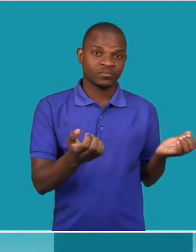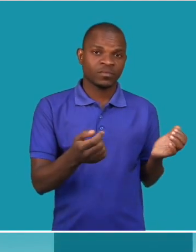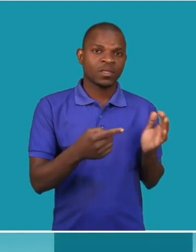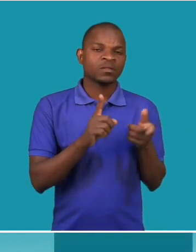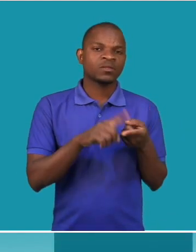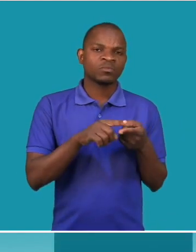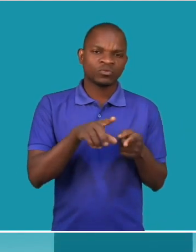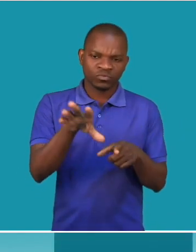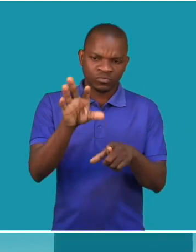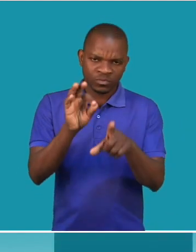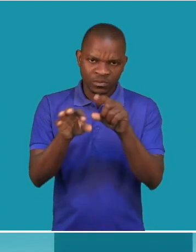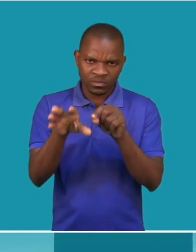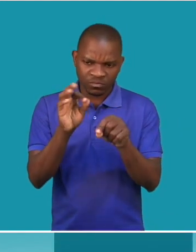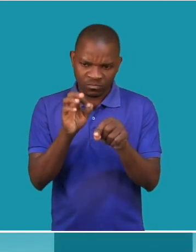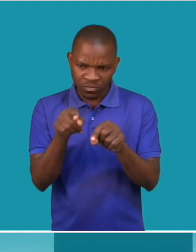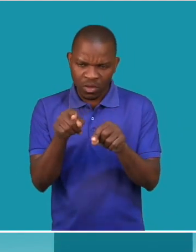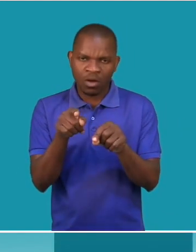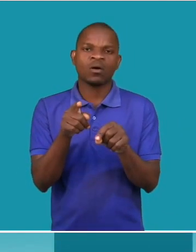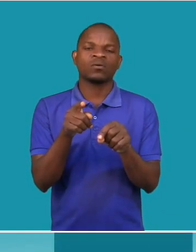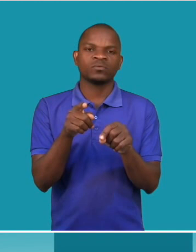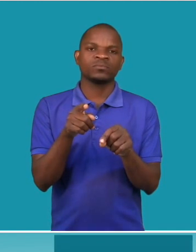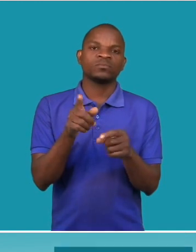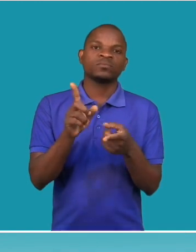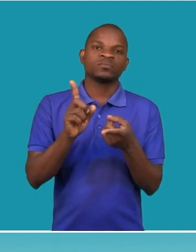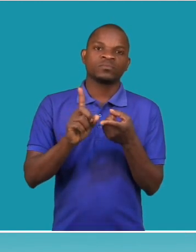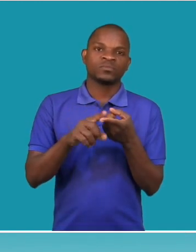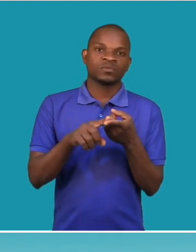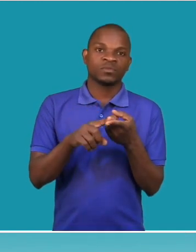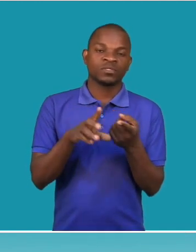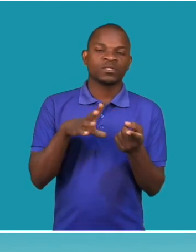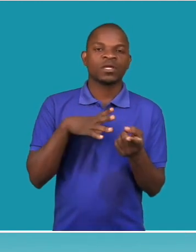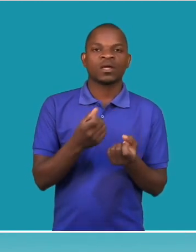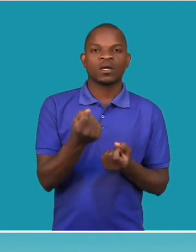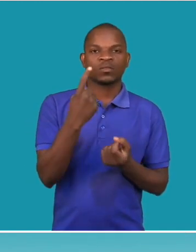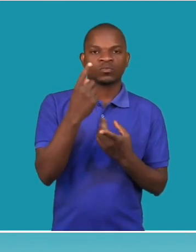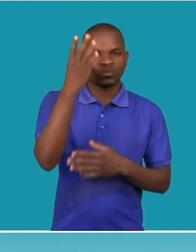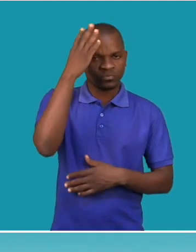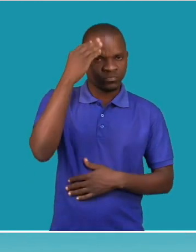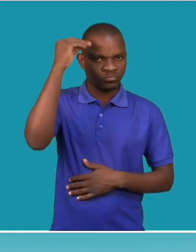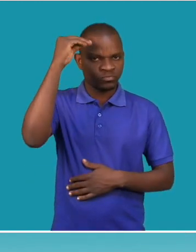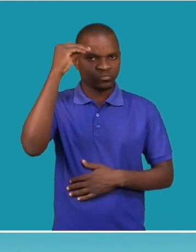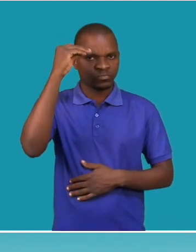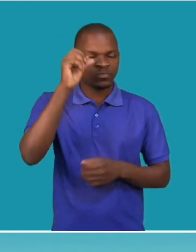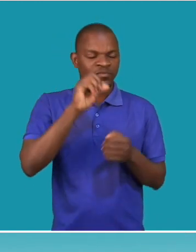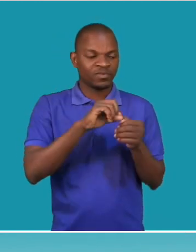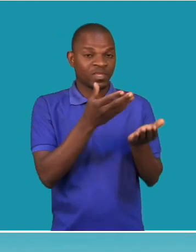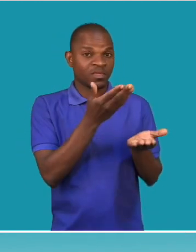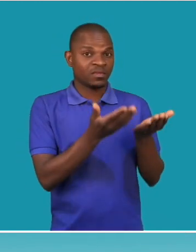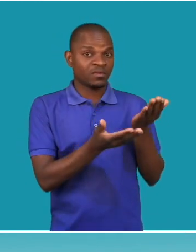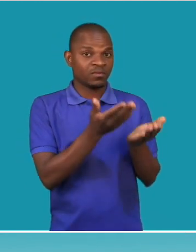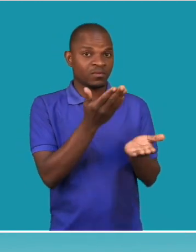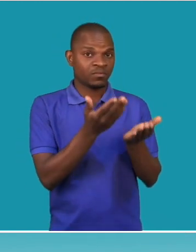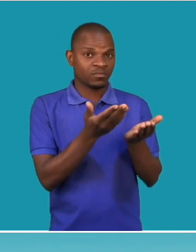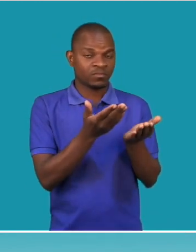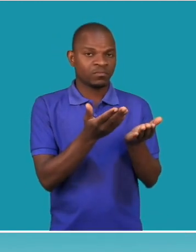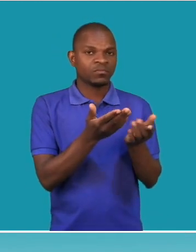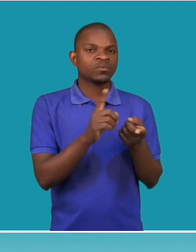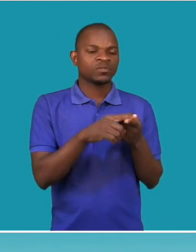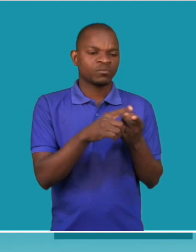identificamos, porque há algumas que não vêm já fazendo essa terapia. Mas chegamos aqui, temos uns psicólogos aqui, avaliamos e